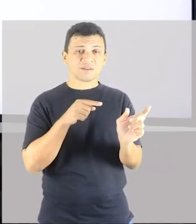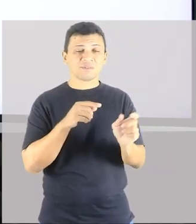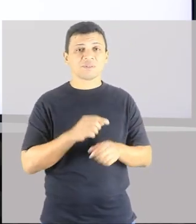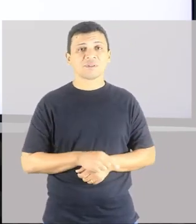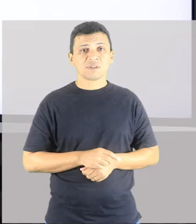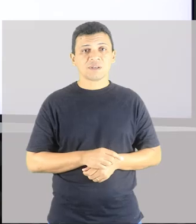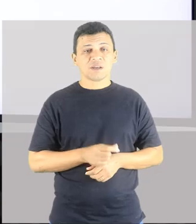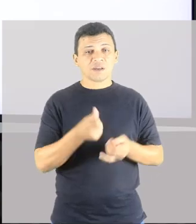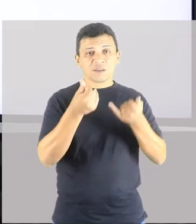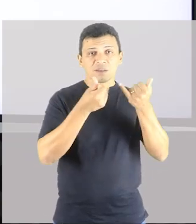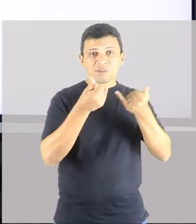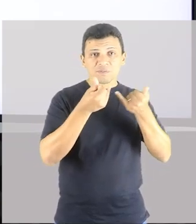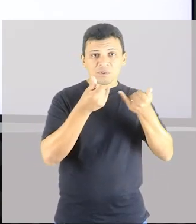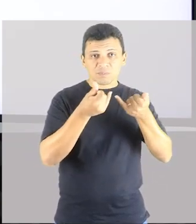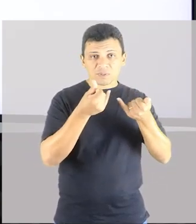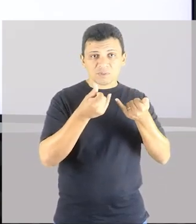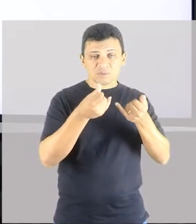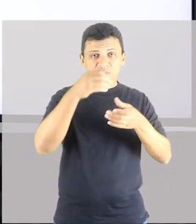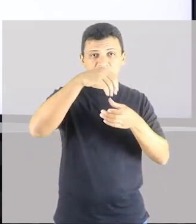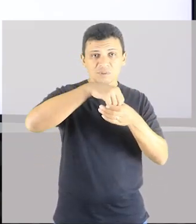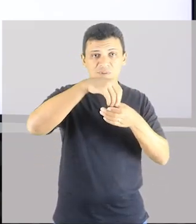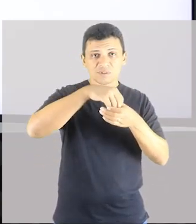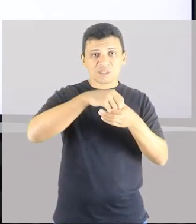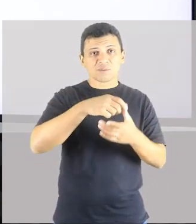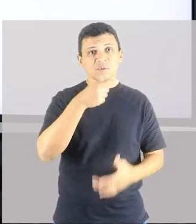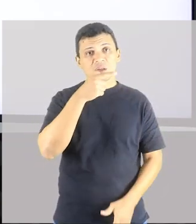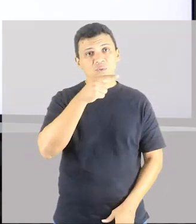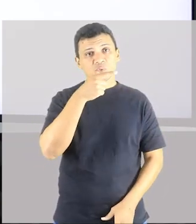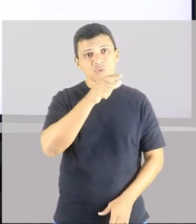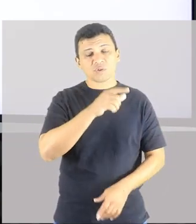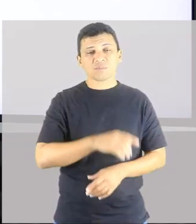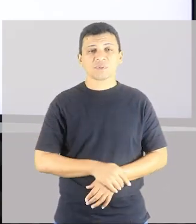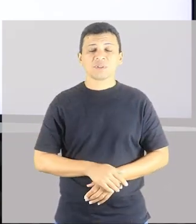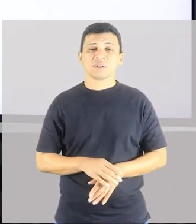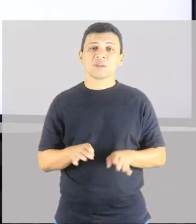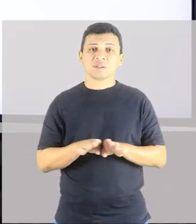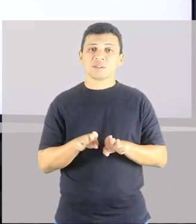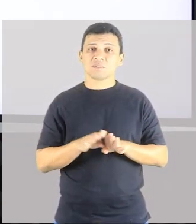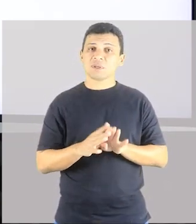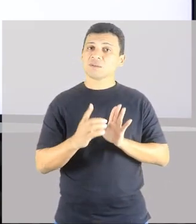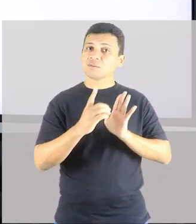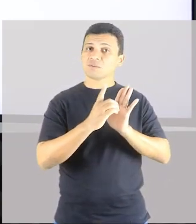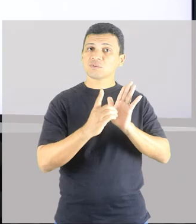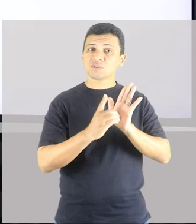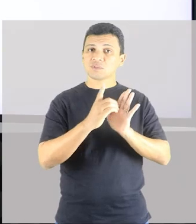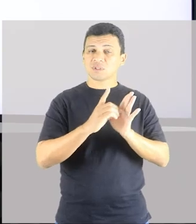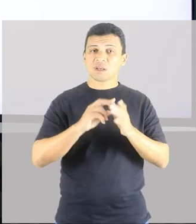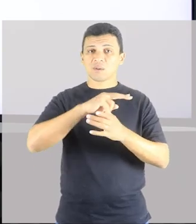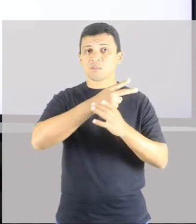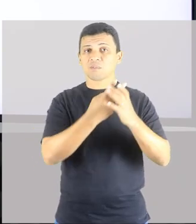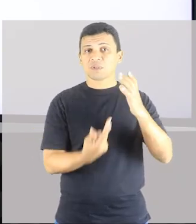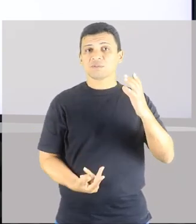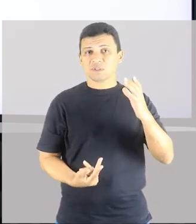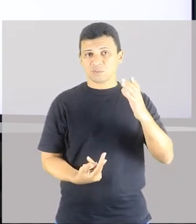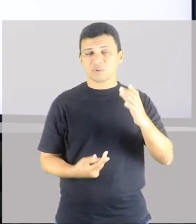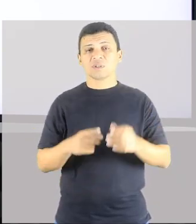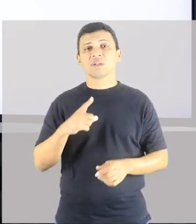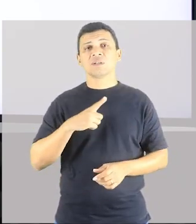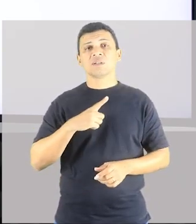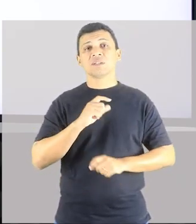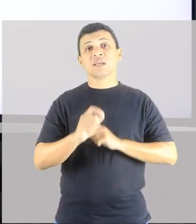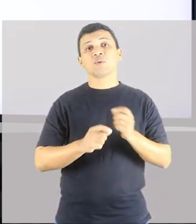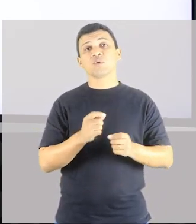informações específicas dentro daquele próprio idioma. E a gente tem os dicionários bilíngues, que são aqueles dicionários que vão te oferecer